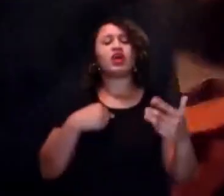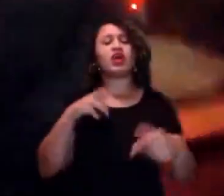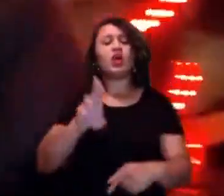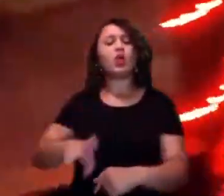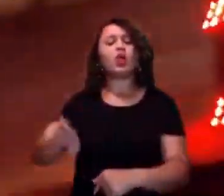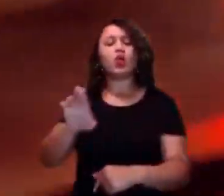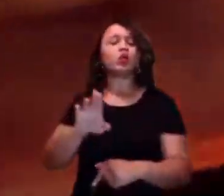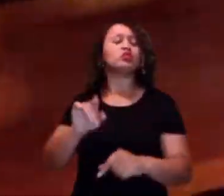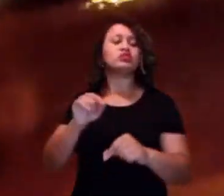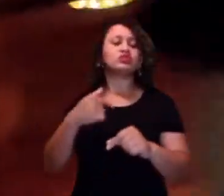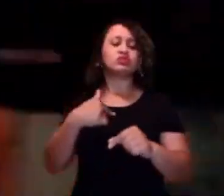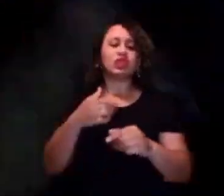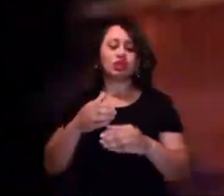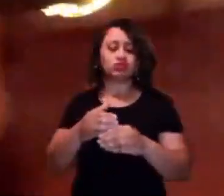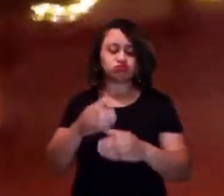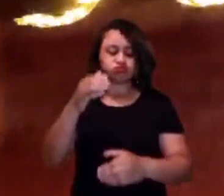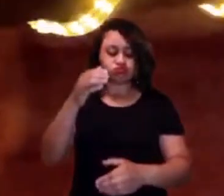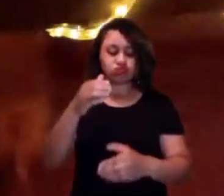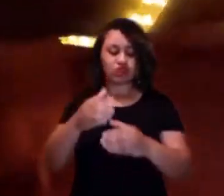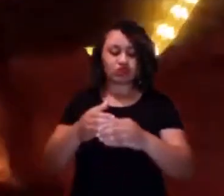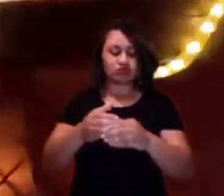E essa daqui é uma delas.